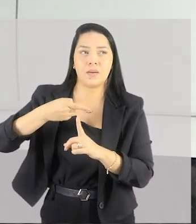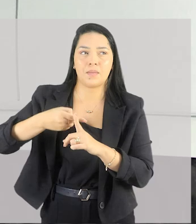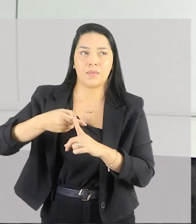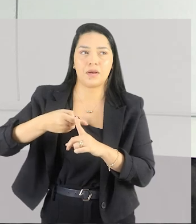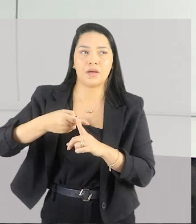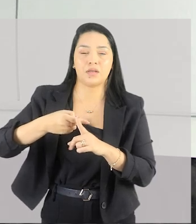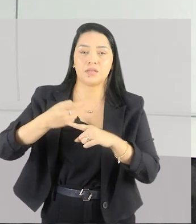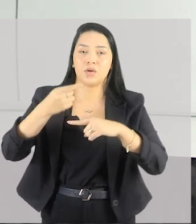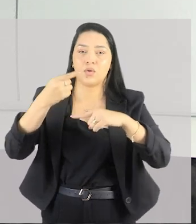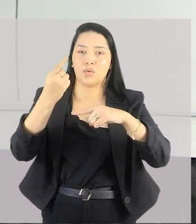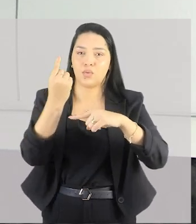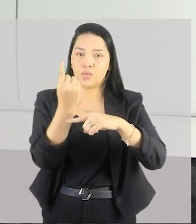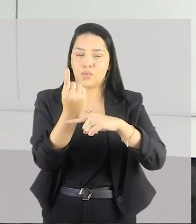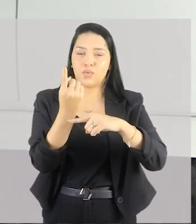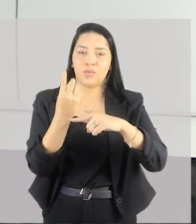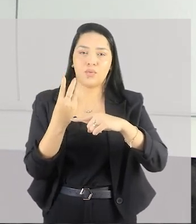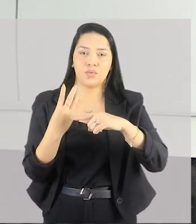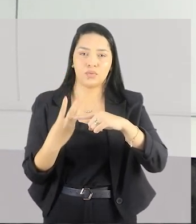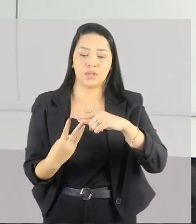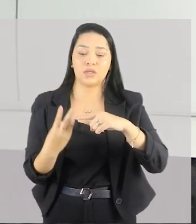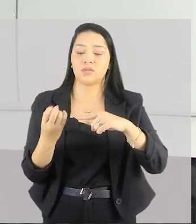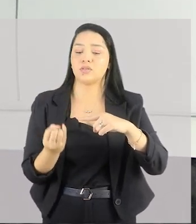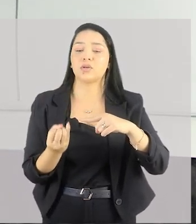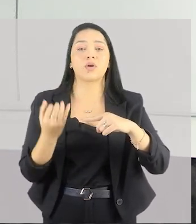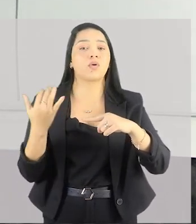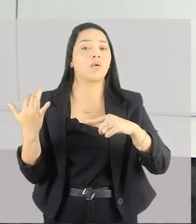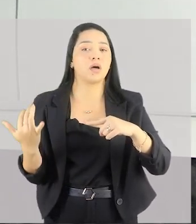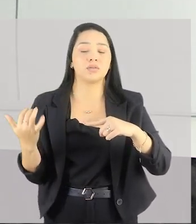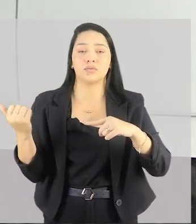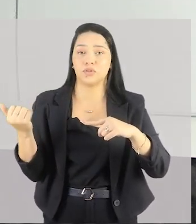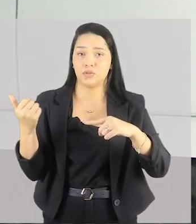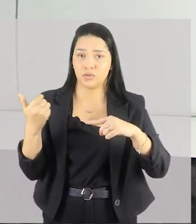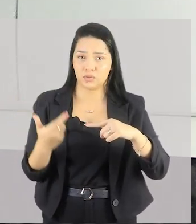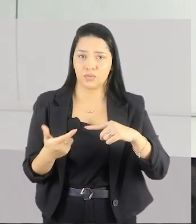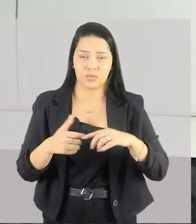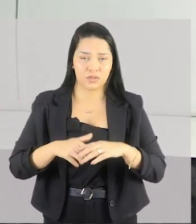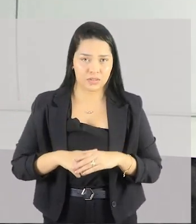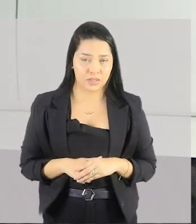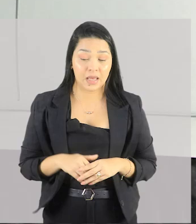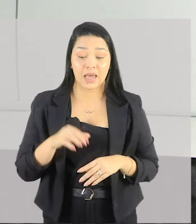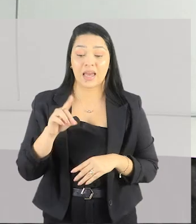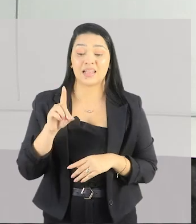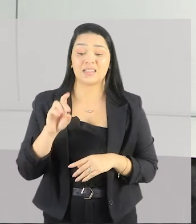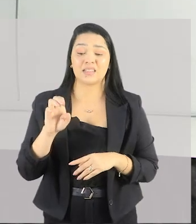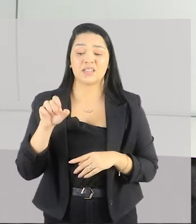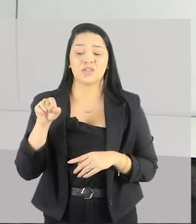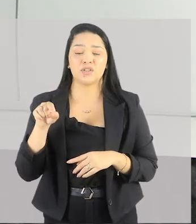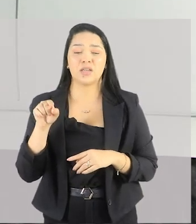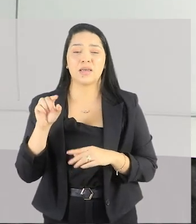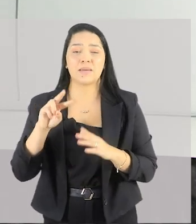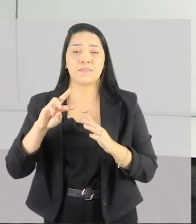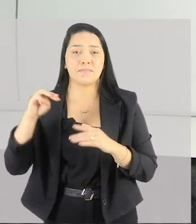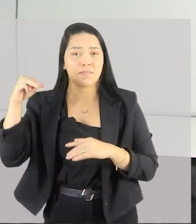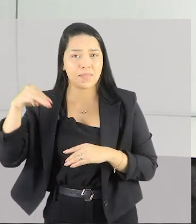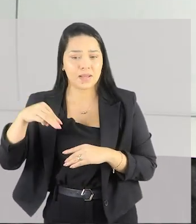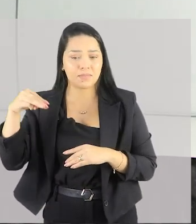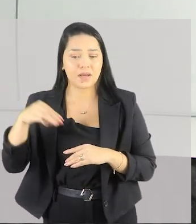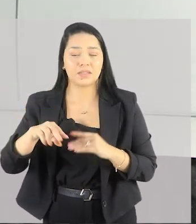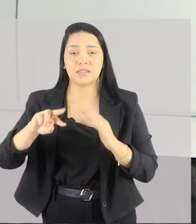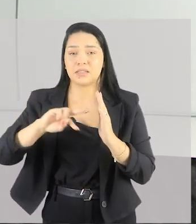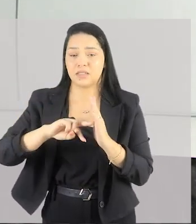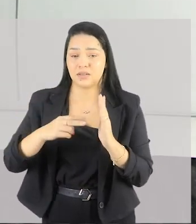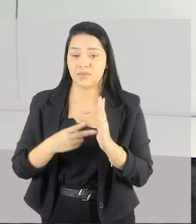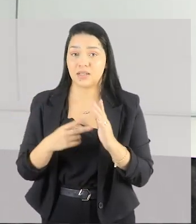acrescentado 1/3 de quanto? De 12. Pessoal, esse de em matemática sempre